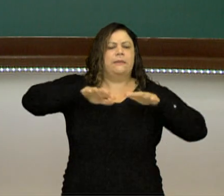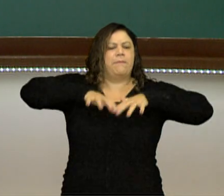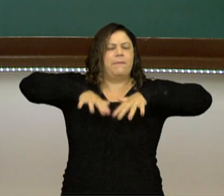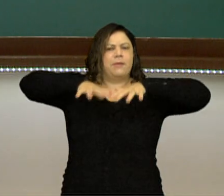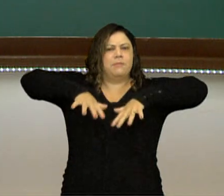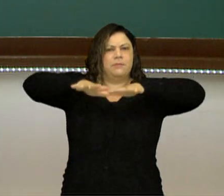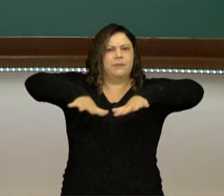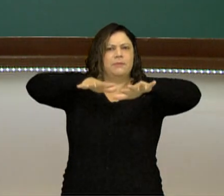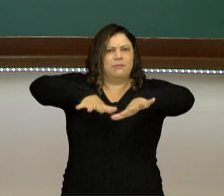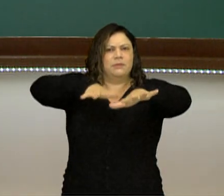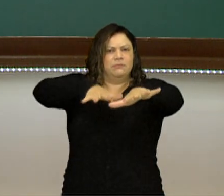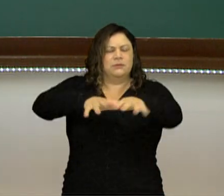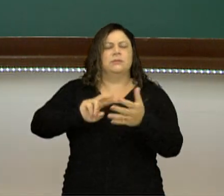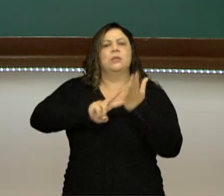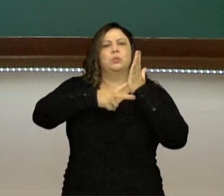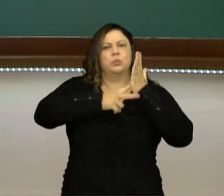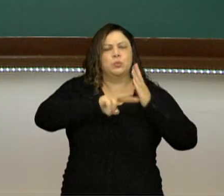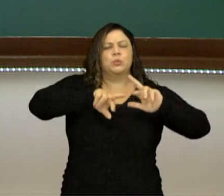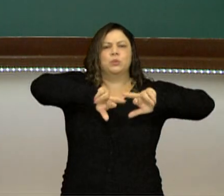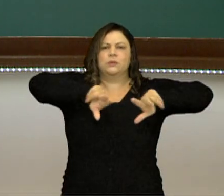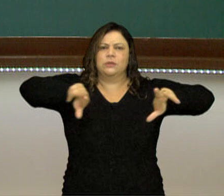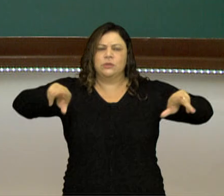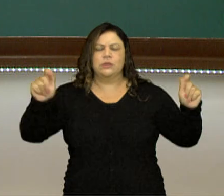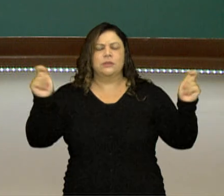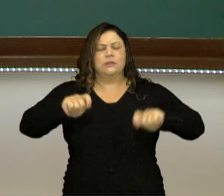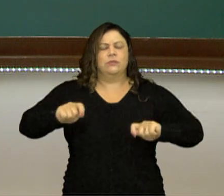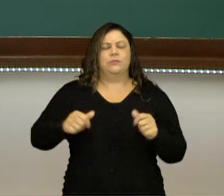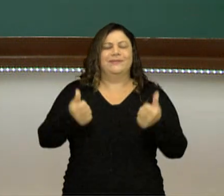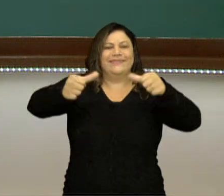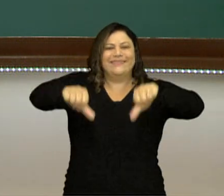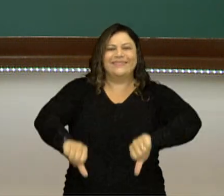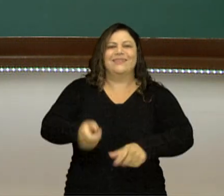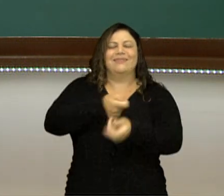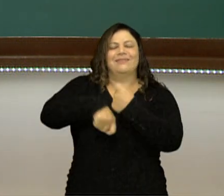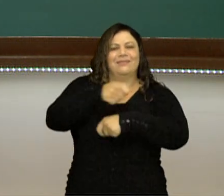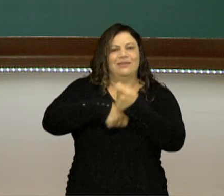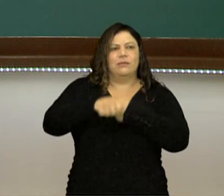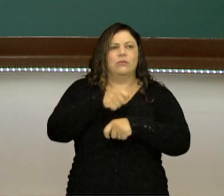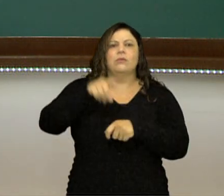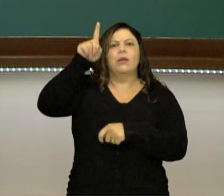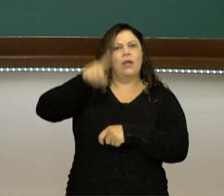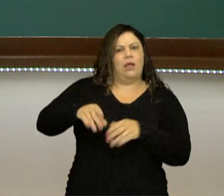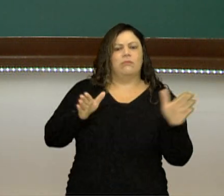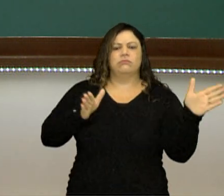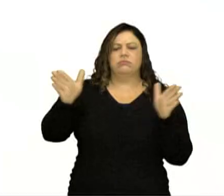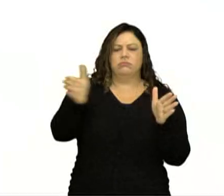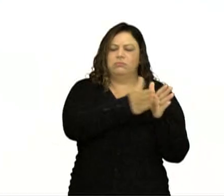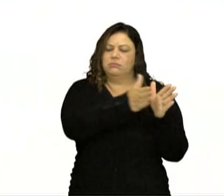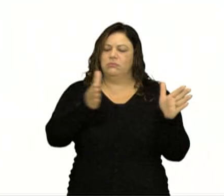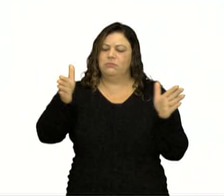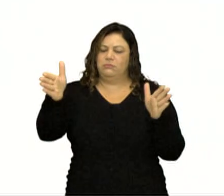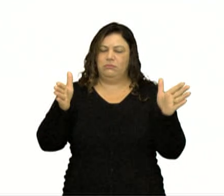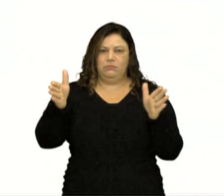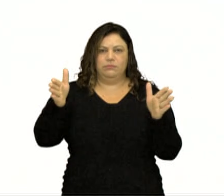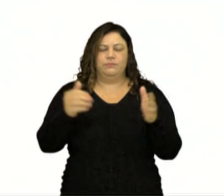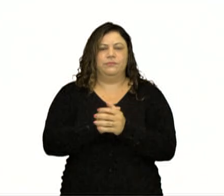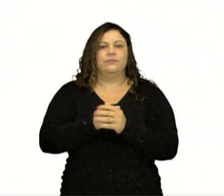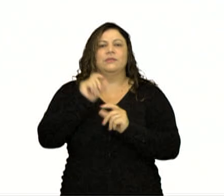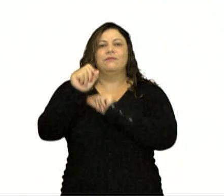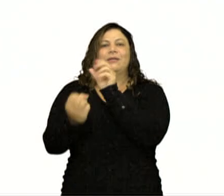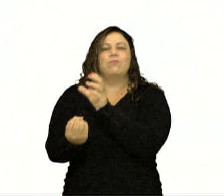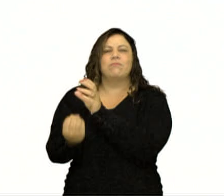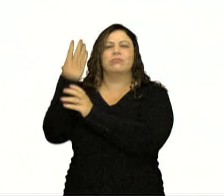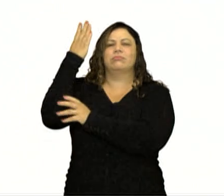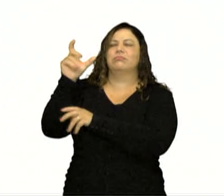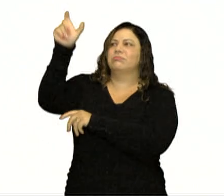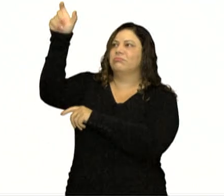de partidos, sindicatos, no meio dessa crise econômica. E é nesse contexto que vai surgir Adolf